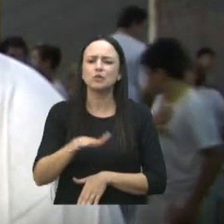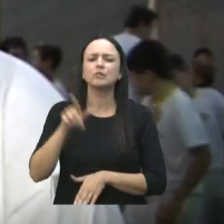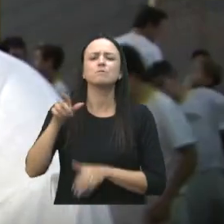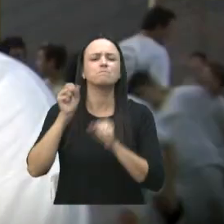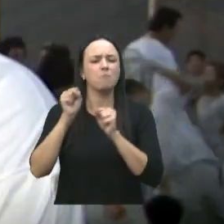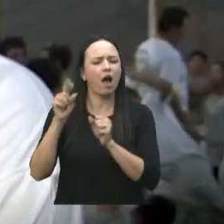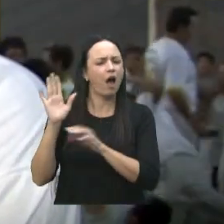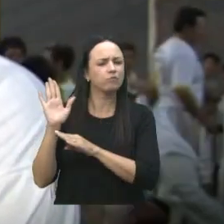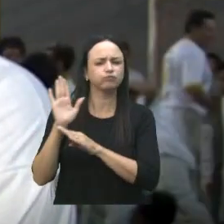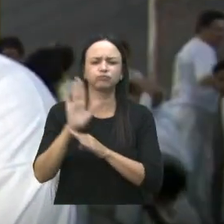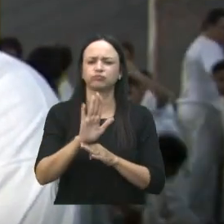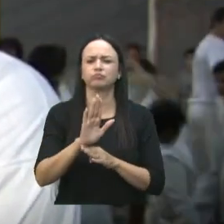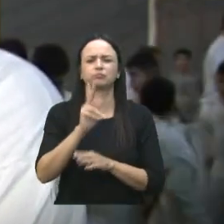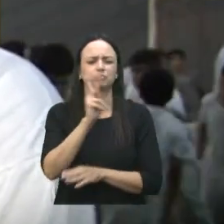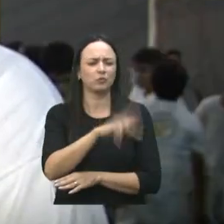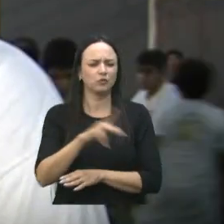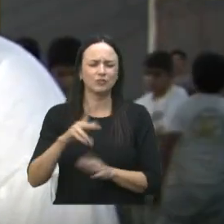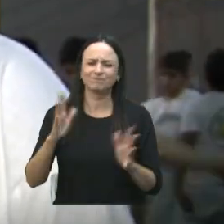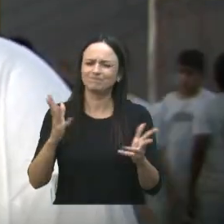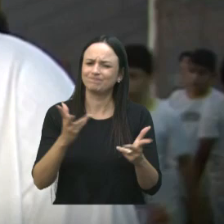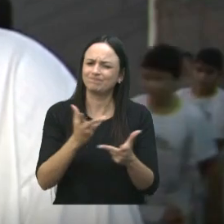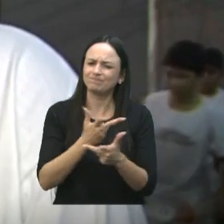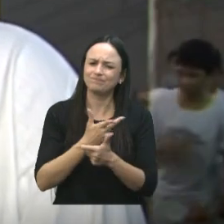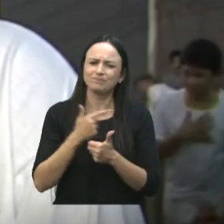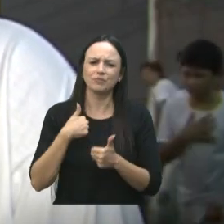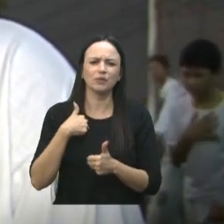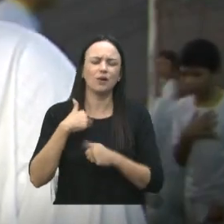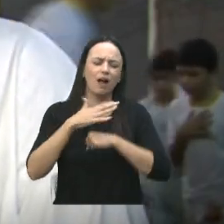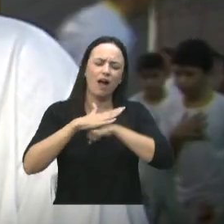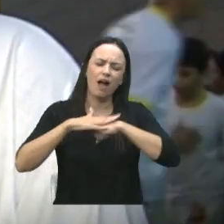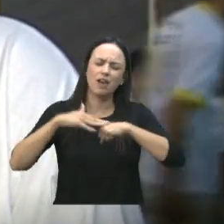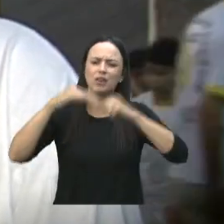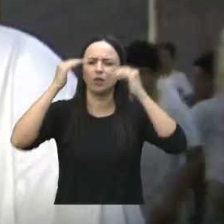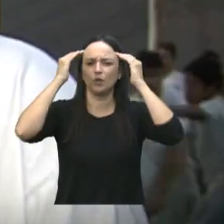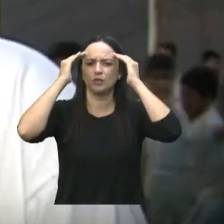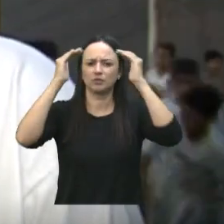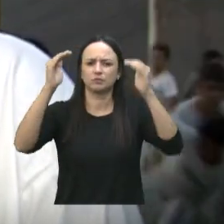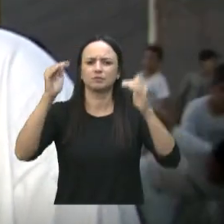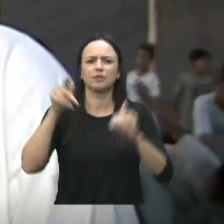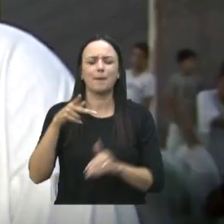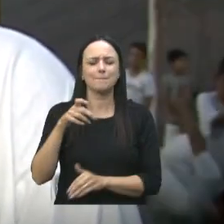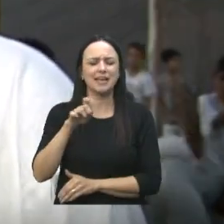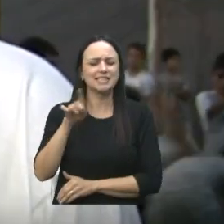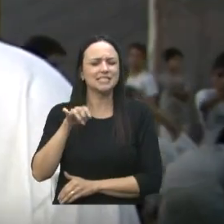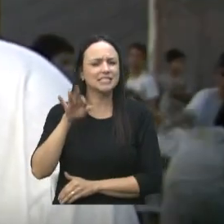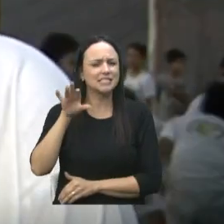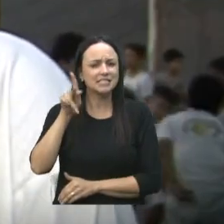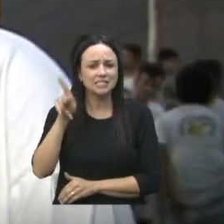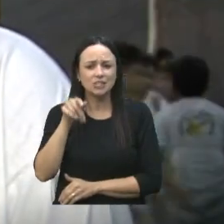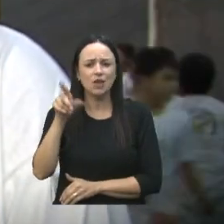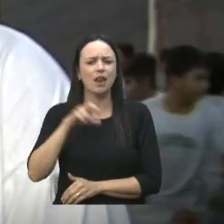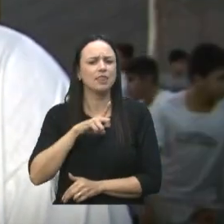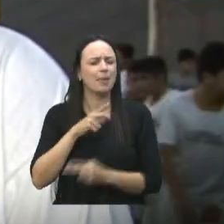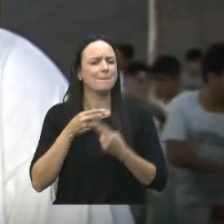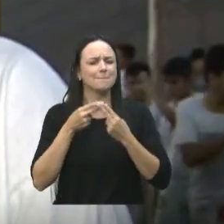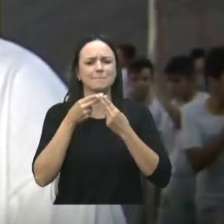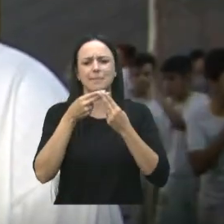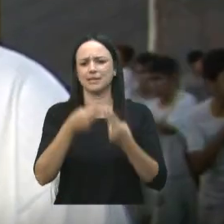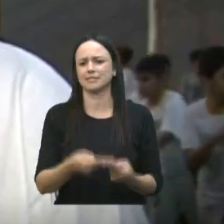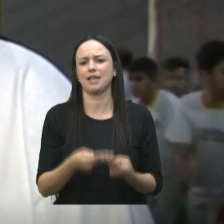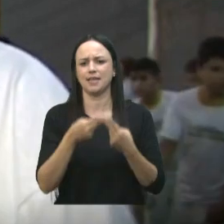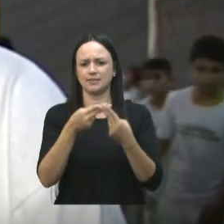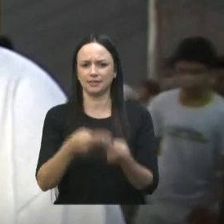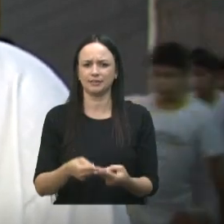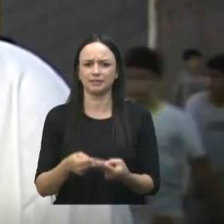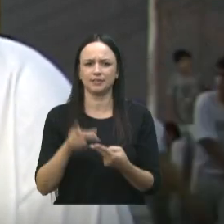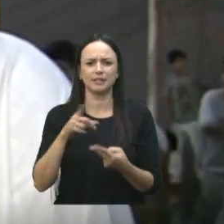excelente mestre, um excelente professor, uma pessoa que eu tenho enorme carinho e respeito. E o Pezinho é isso aí, cara, um cara paciente no máximo, que